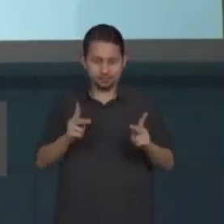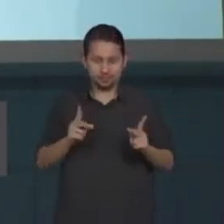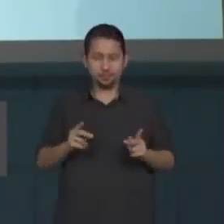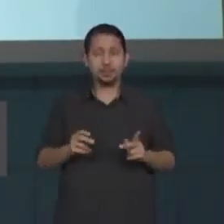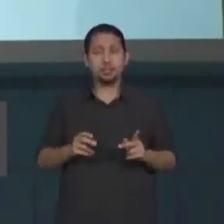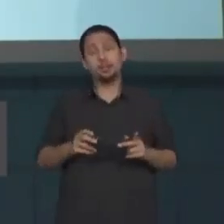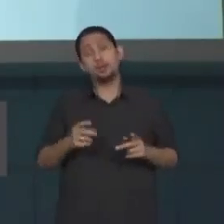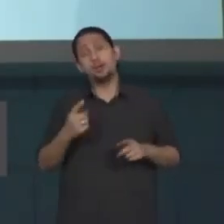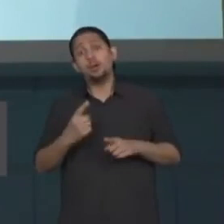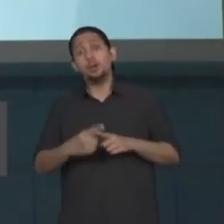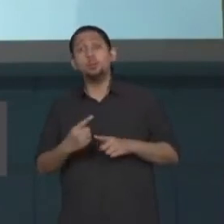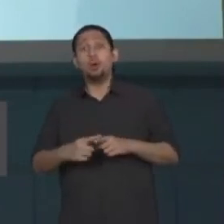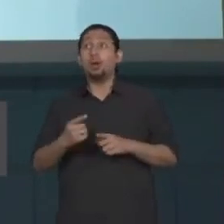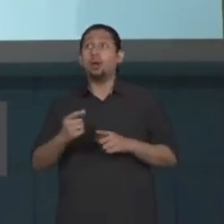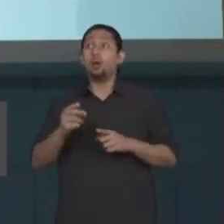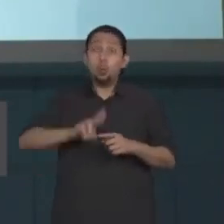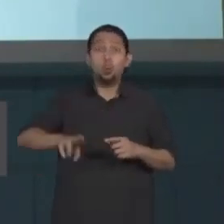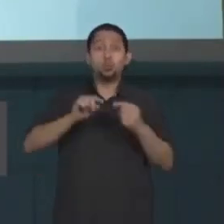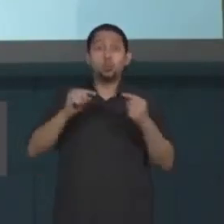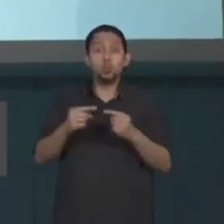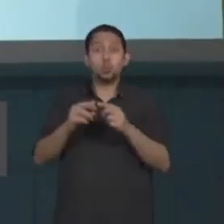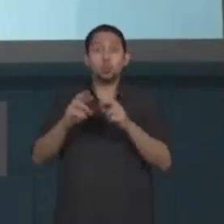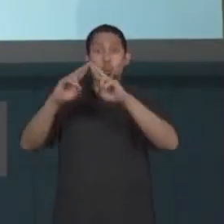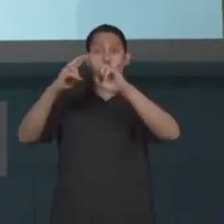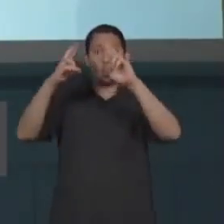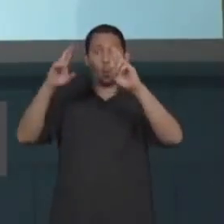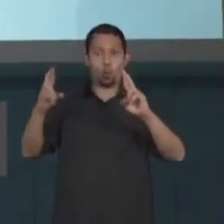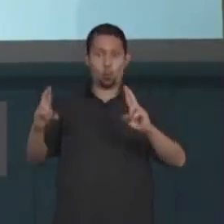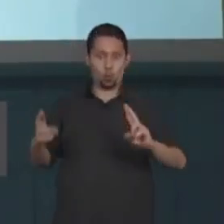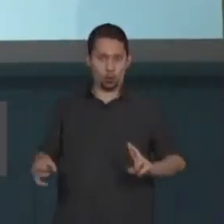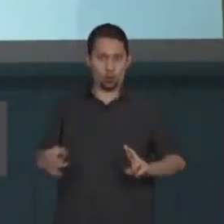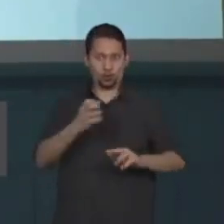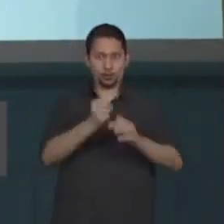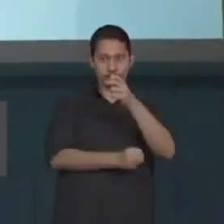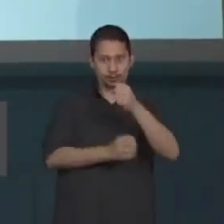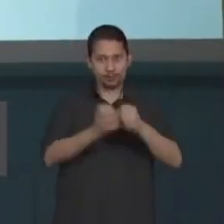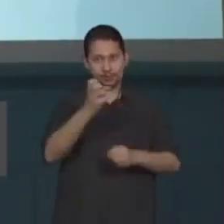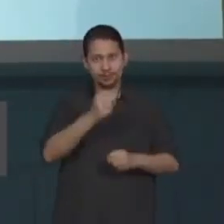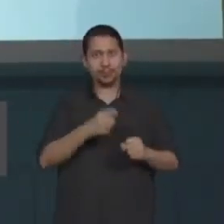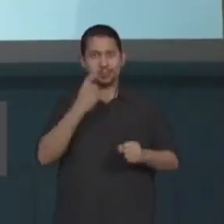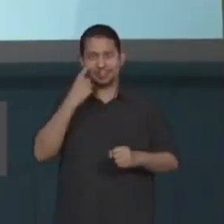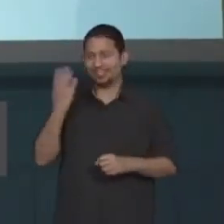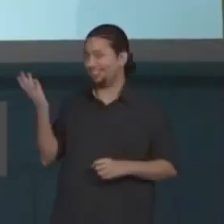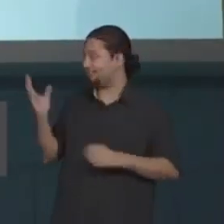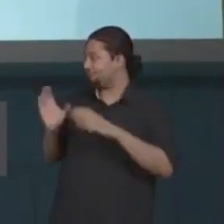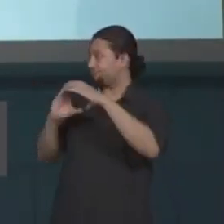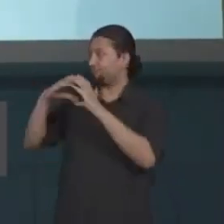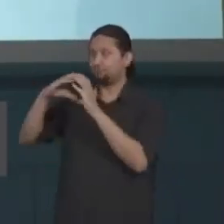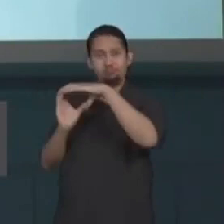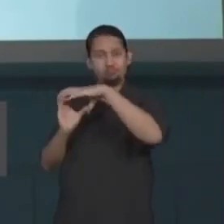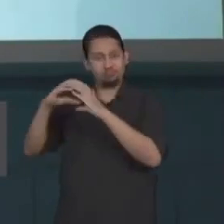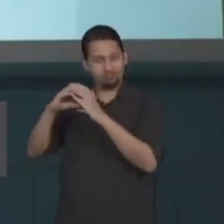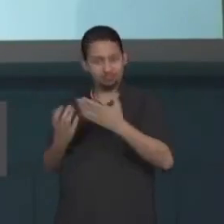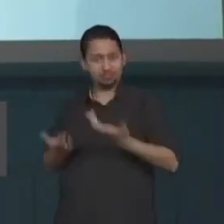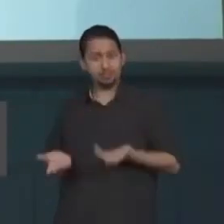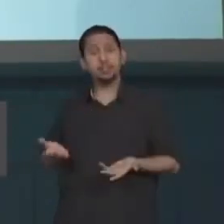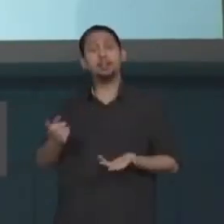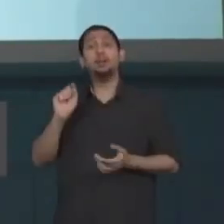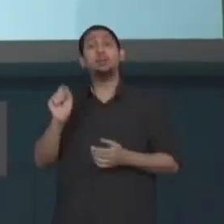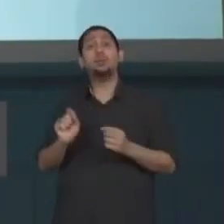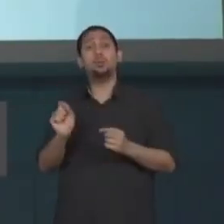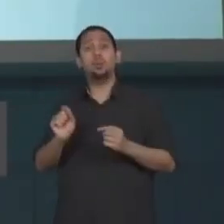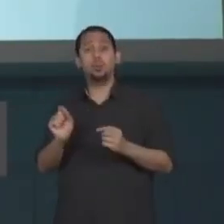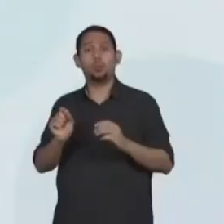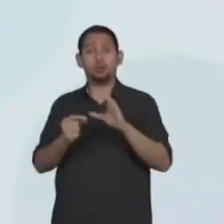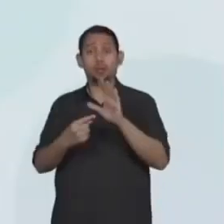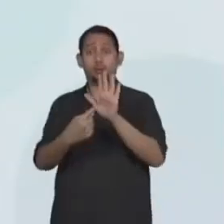Através de cordas e essas polias, que são peças que se movimentam aí no sentido de